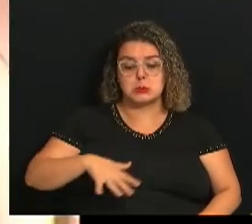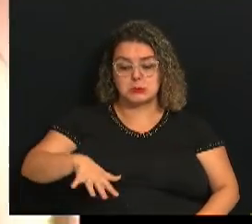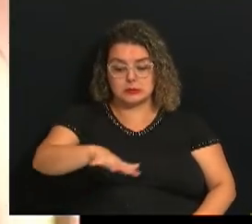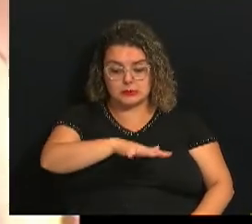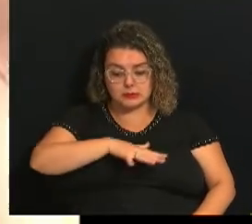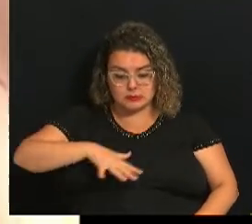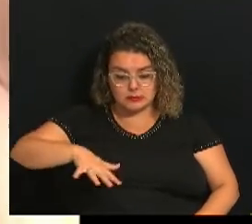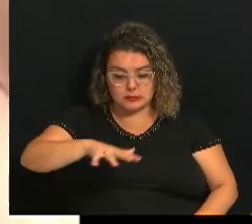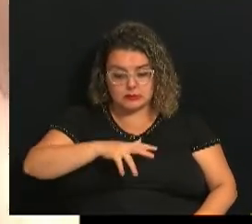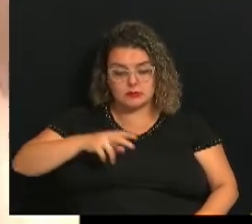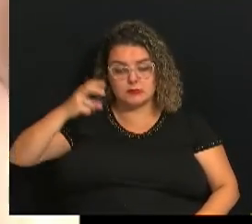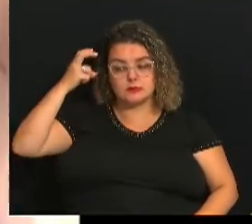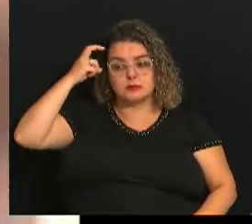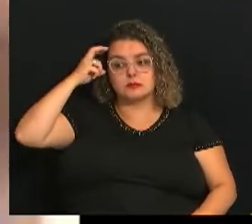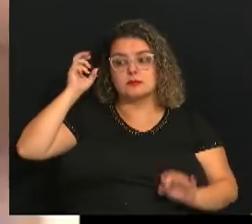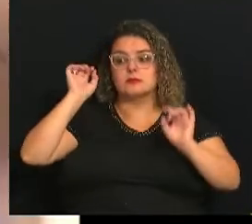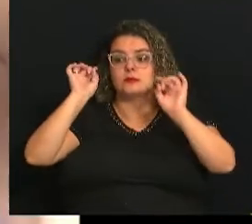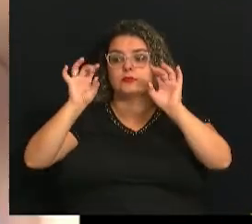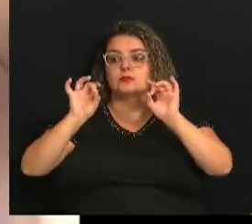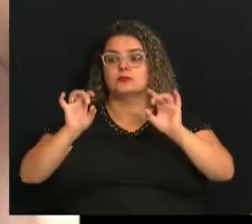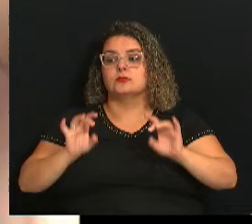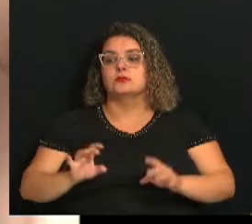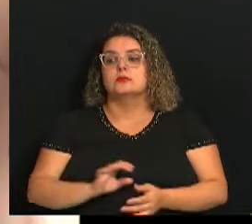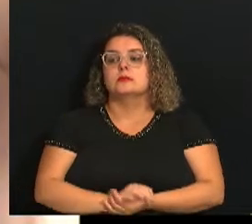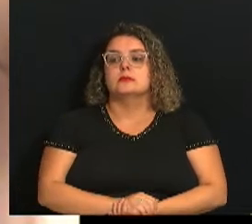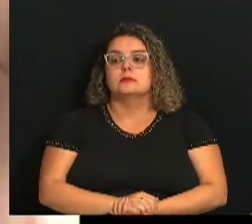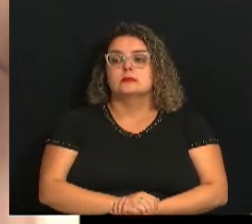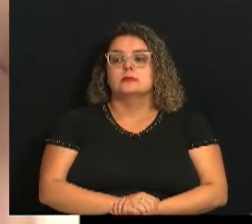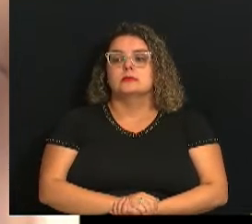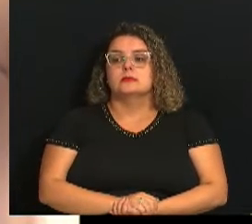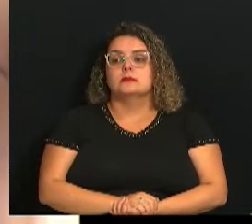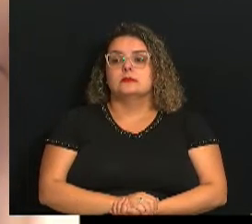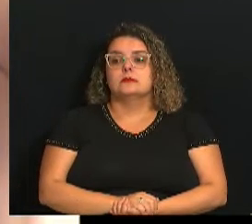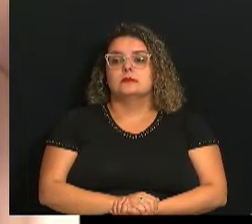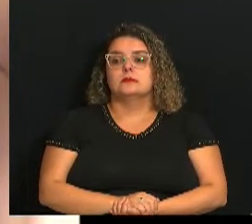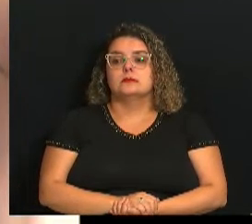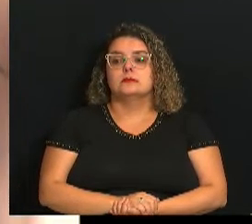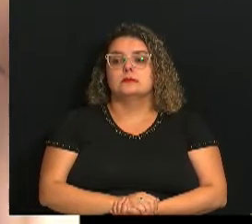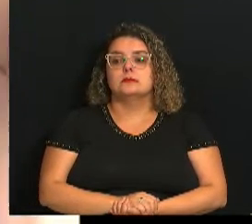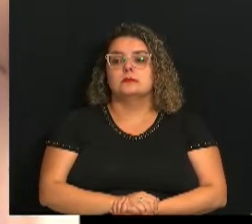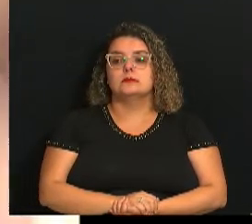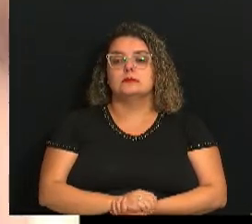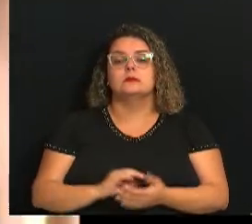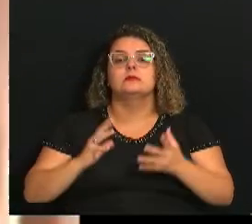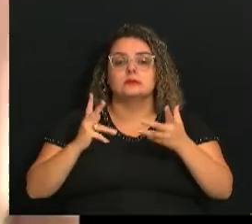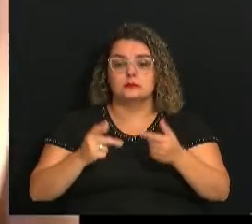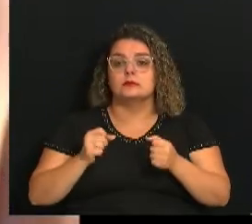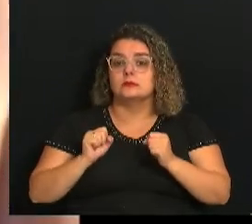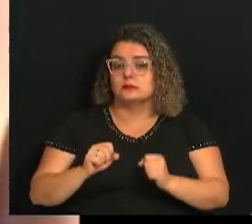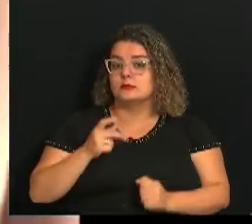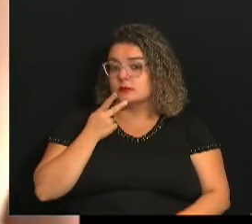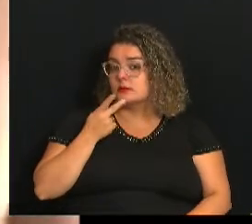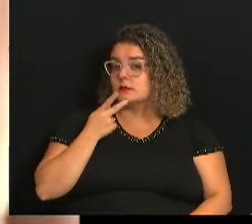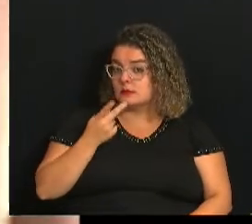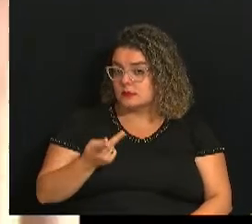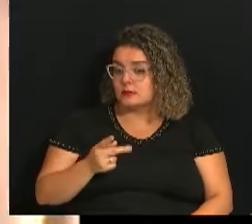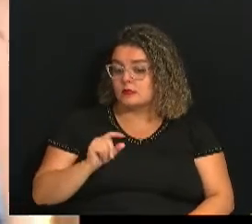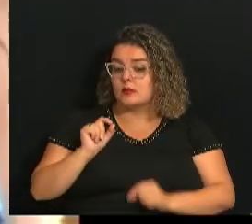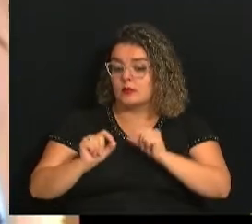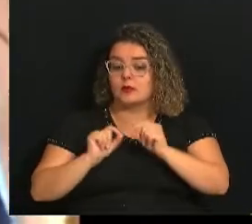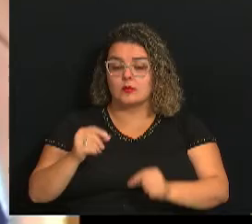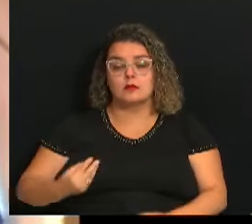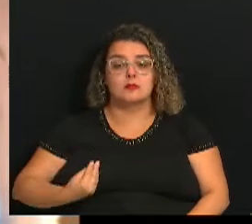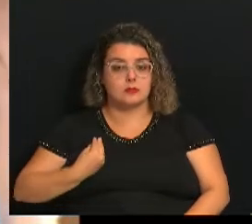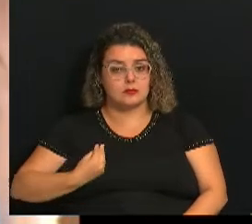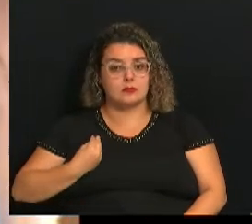especial, isso é o que eu tenho condições de dizer, o que eu presenciei nos meus